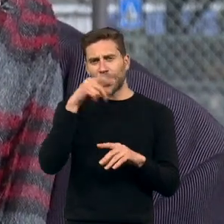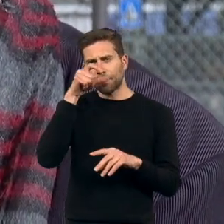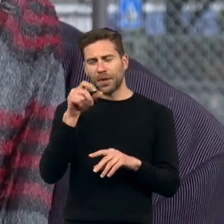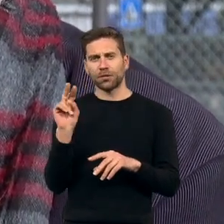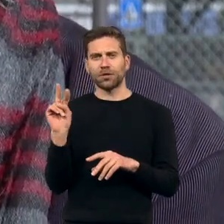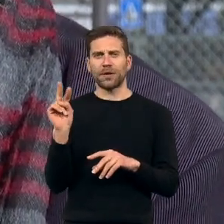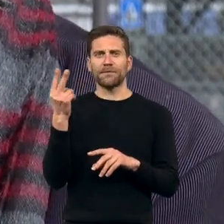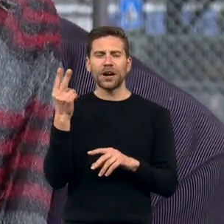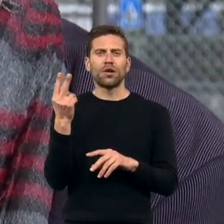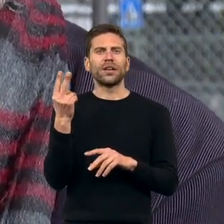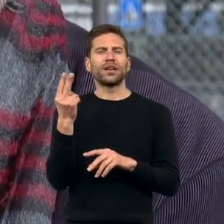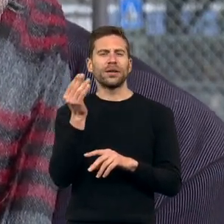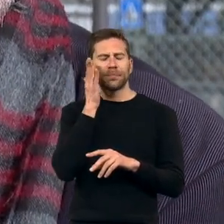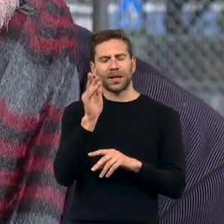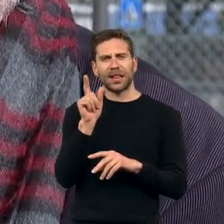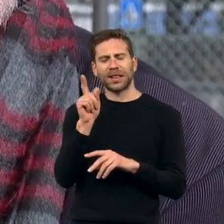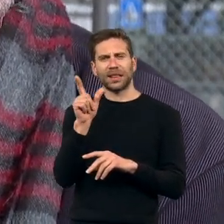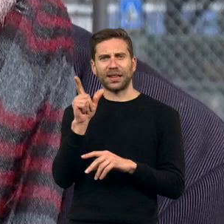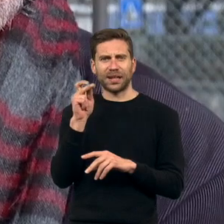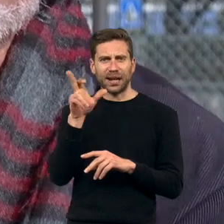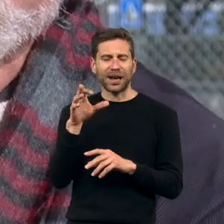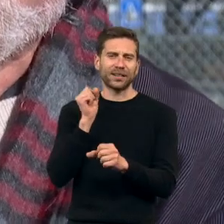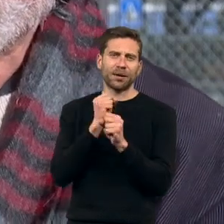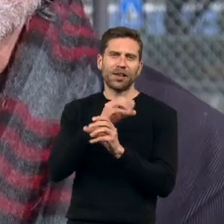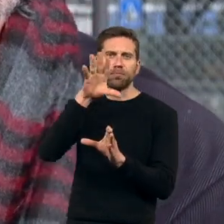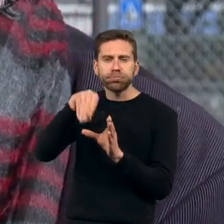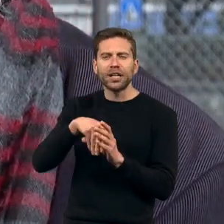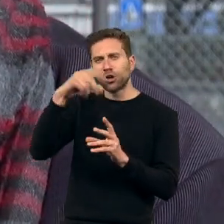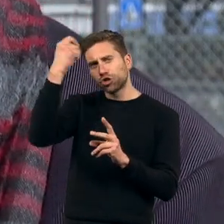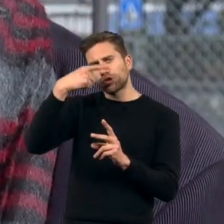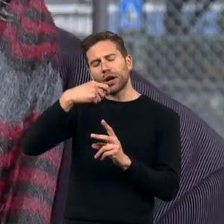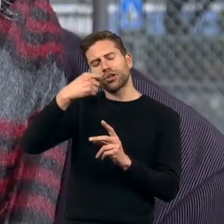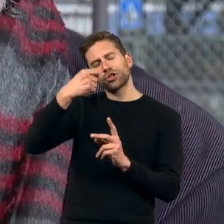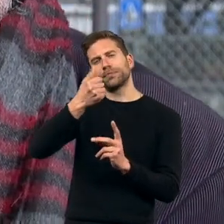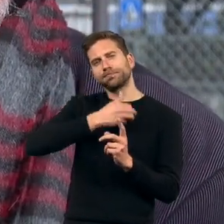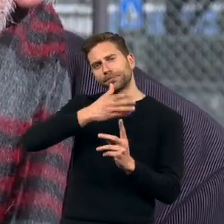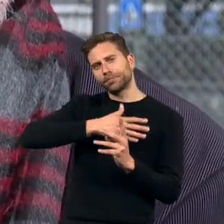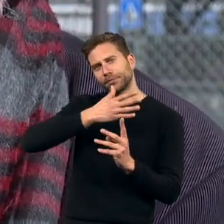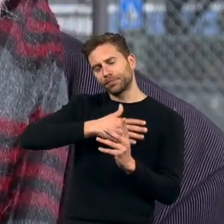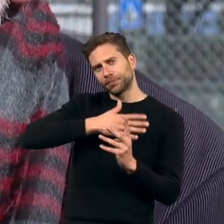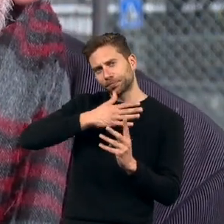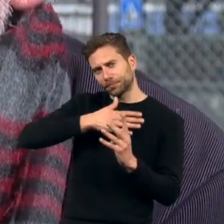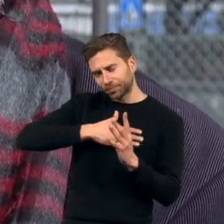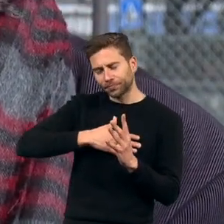que trabalhavam em lar de terceira idade e que nos contaram várias histórias de pessoas que estão nesse lar. E,